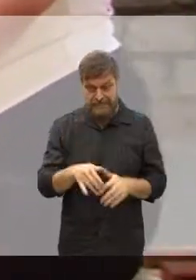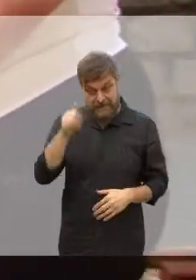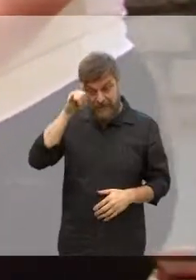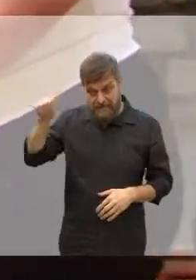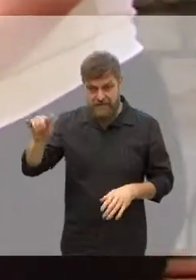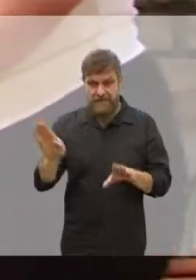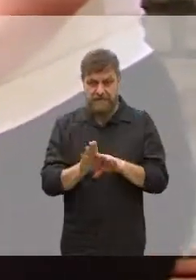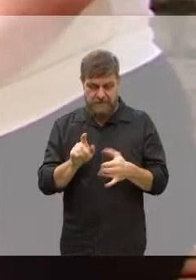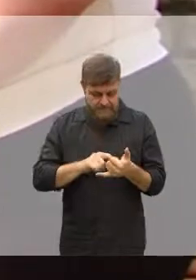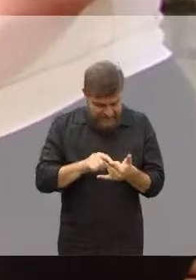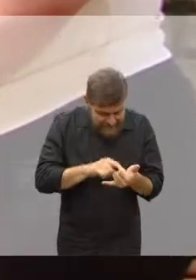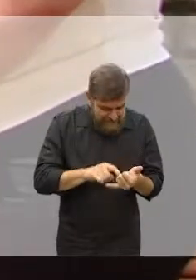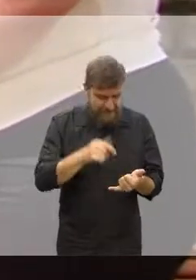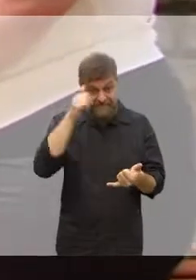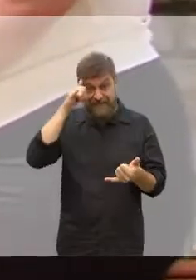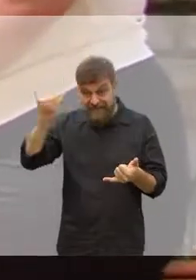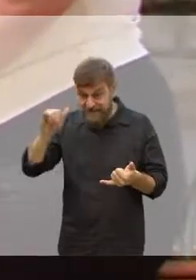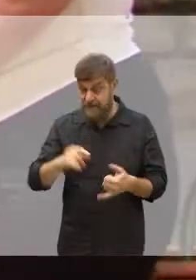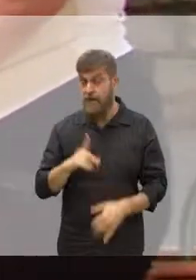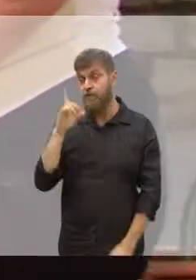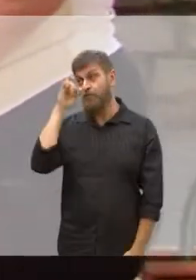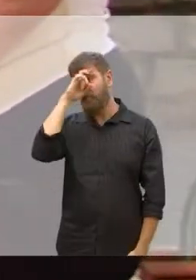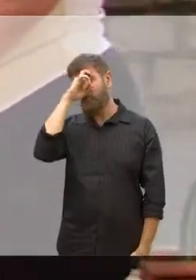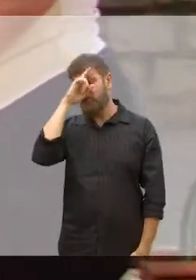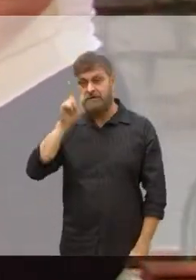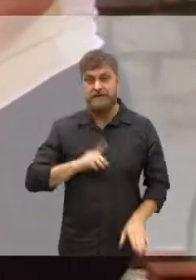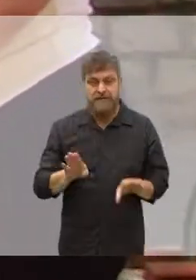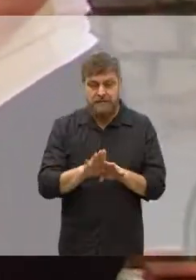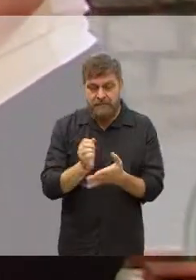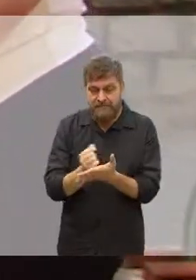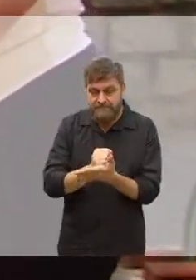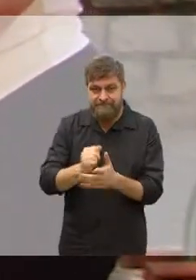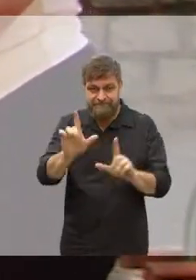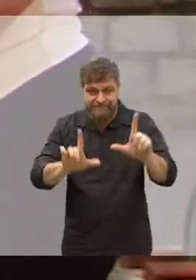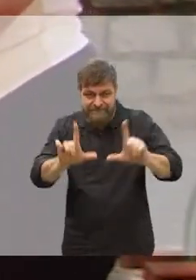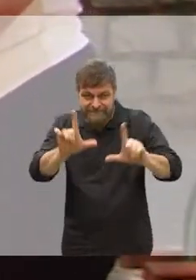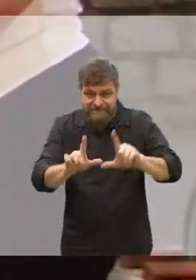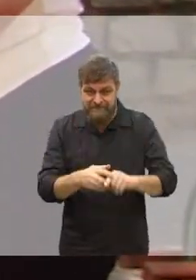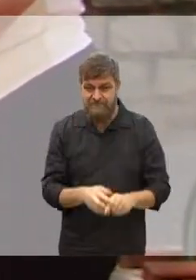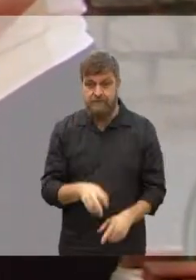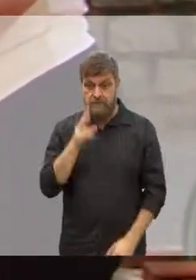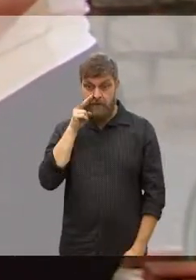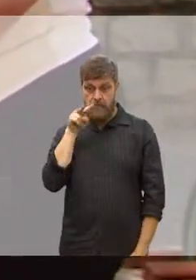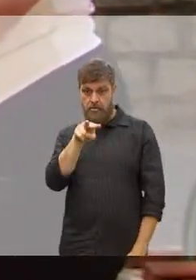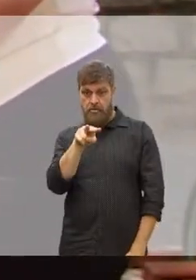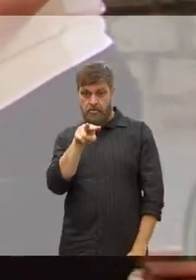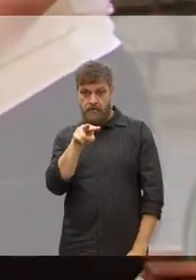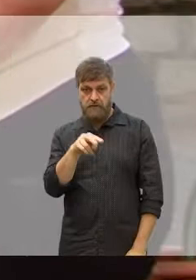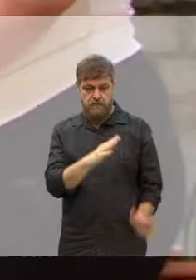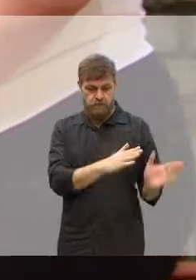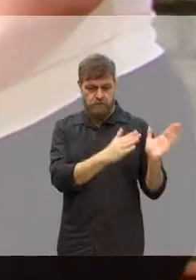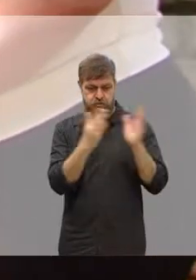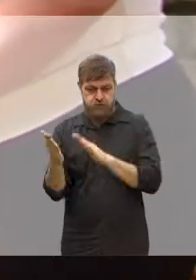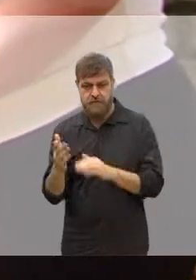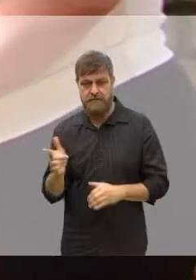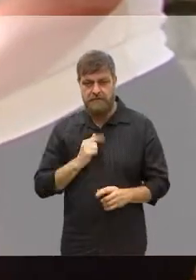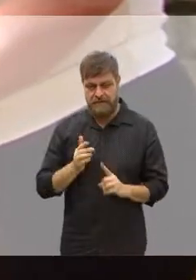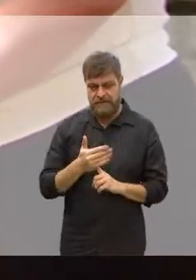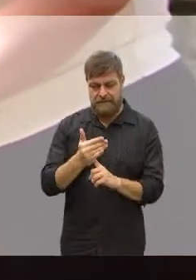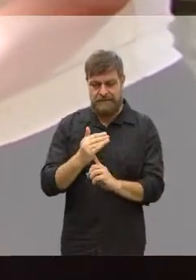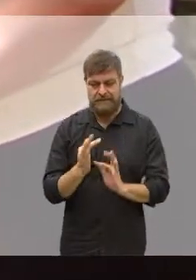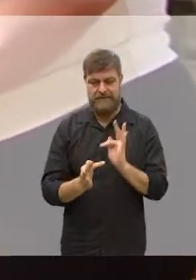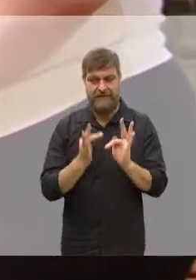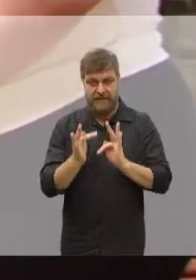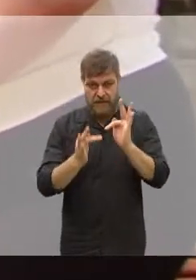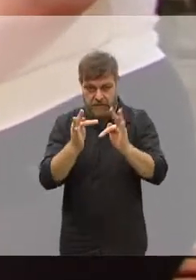não mexam no celular, não joguem os games diante da televisão, enfim. As